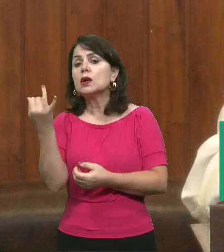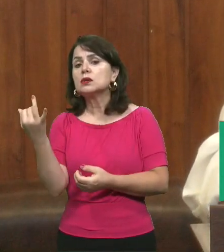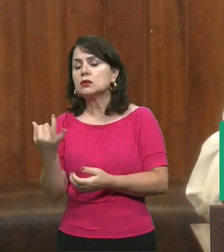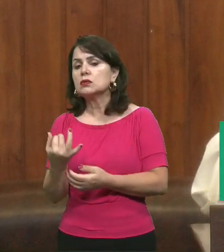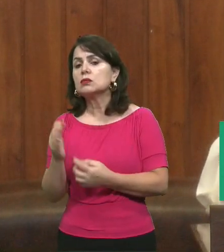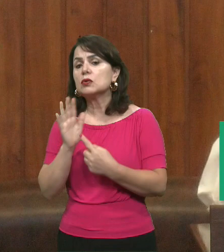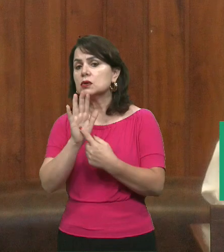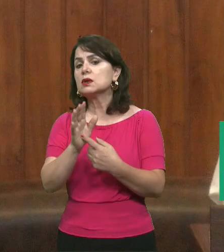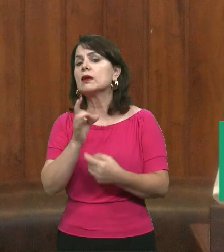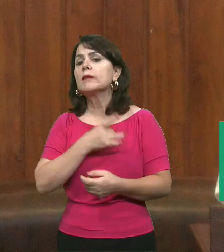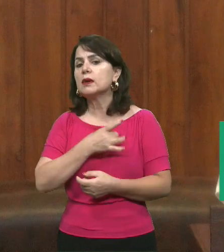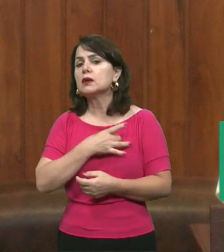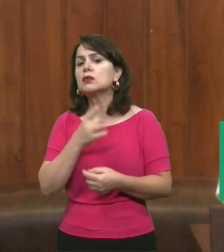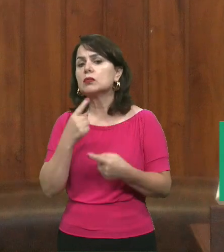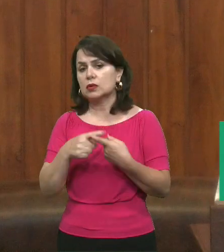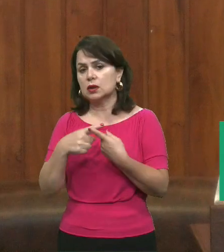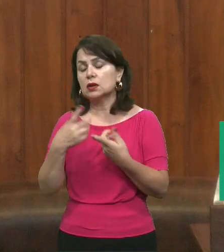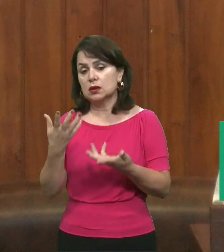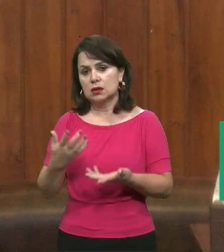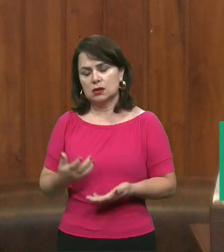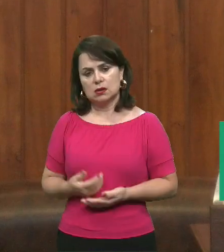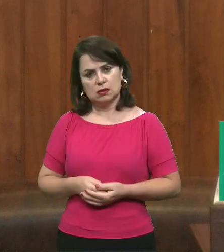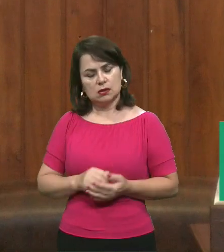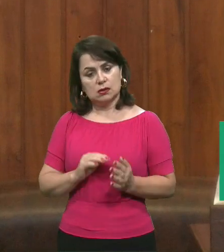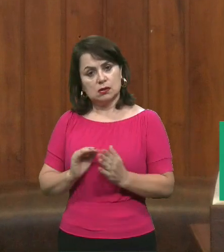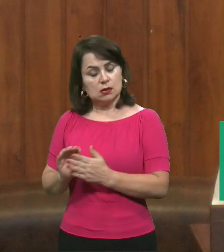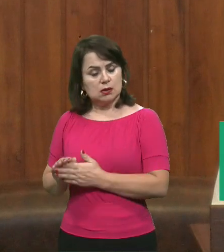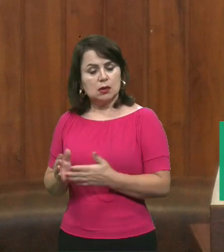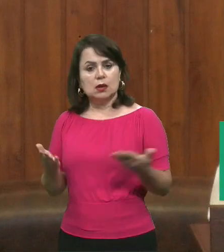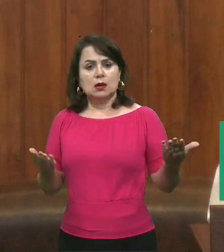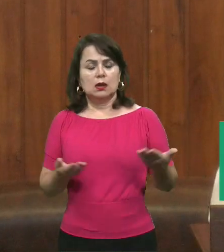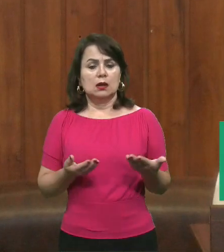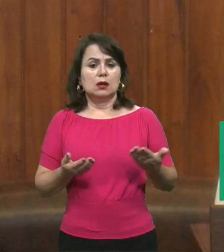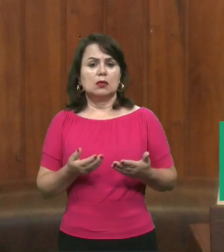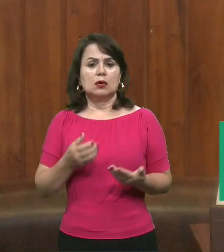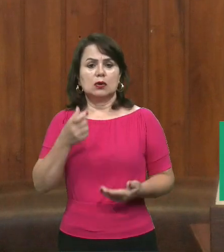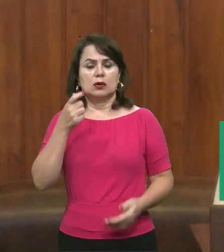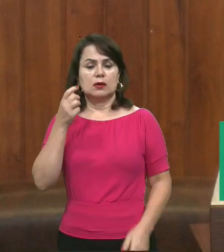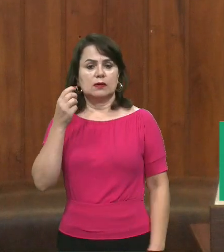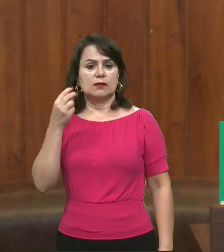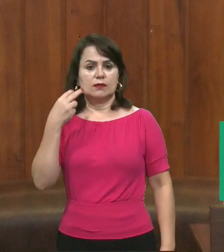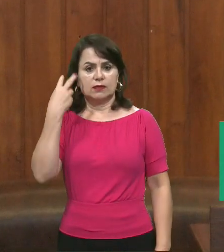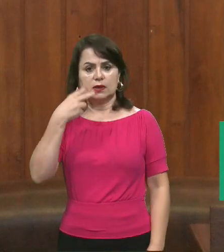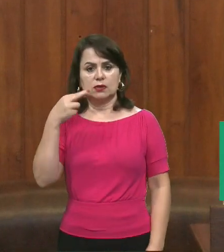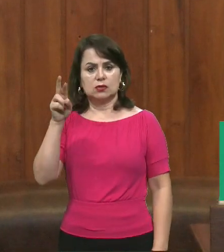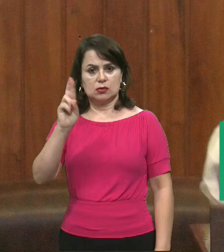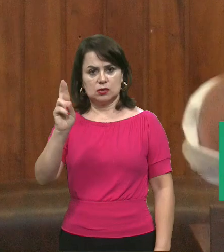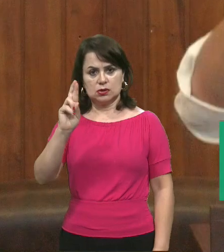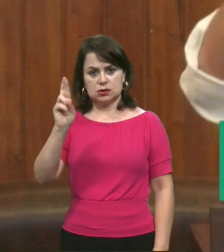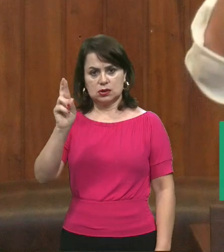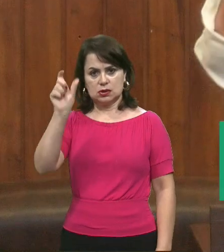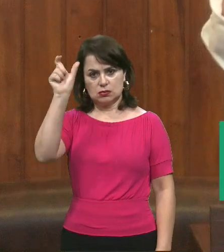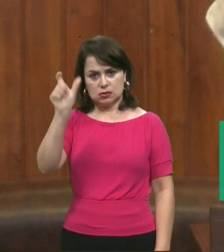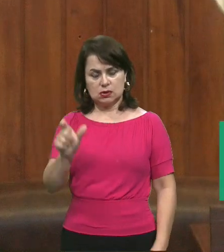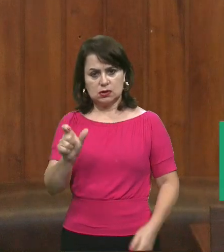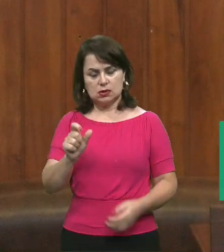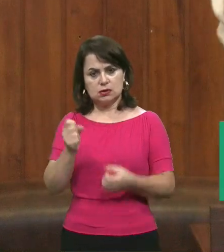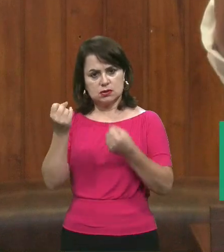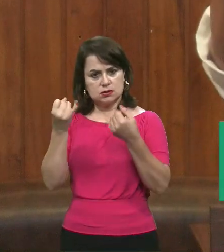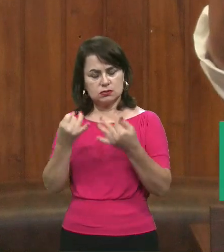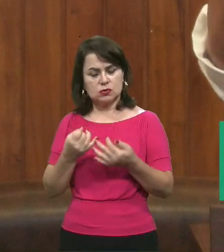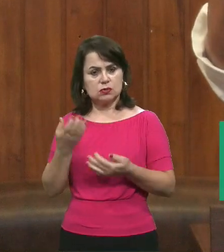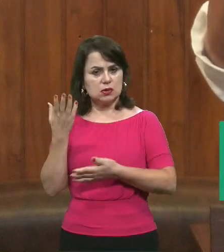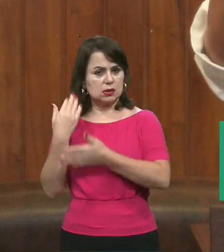casa. Quero falar uma palavra especial para você, Rogerinho, porque aqui dessa tribuna, você falou um dia desse numa